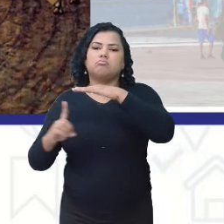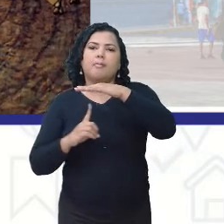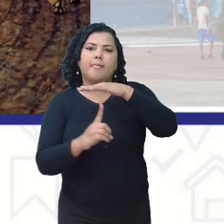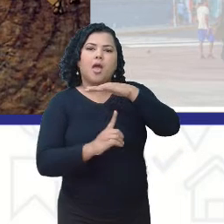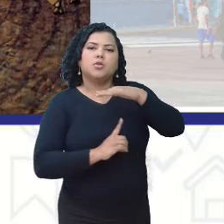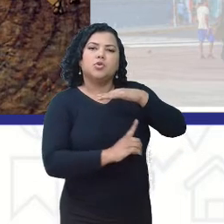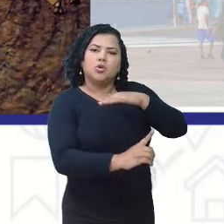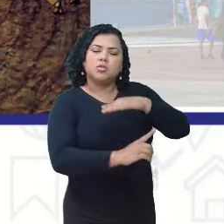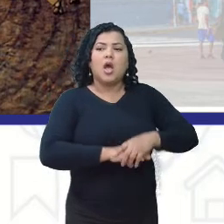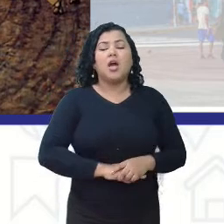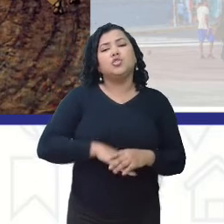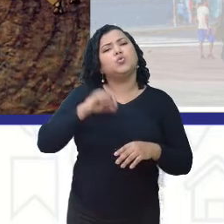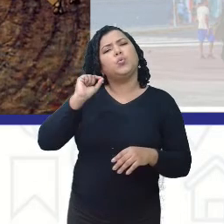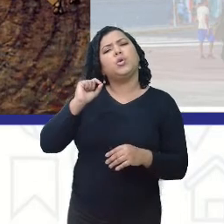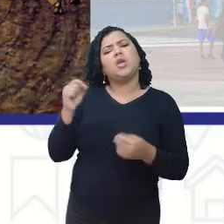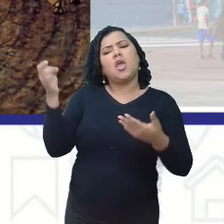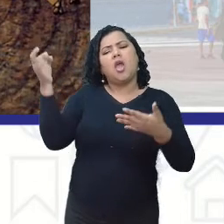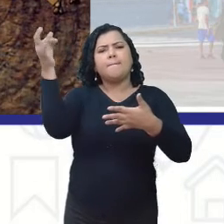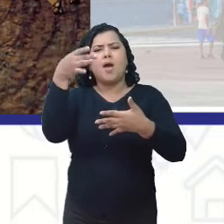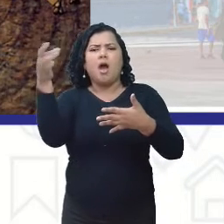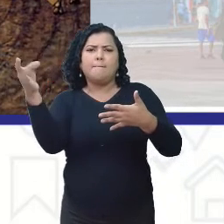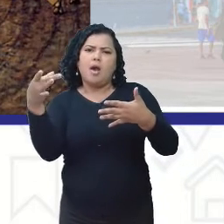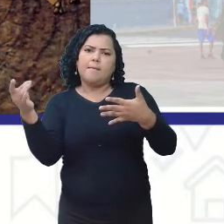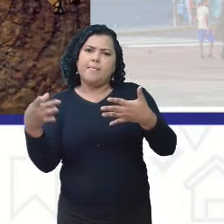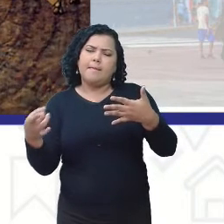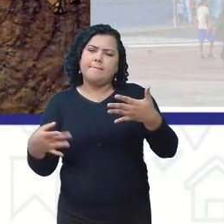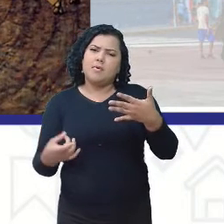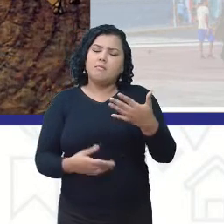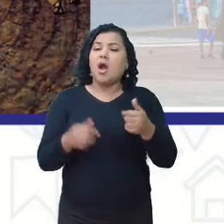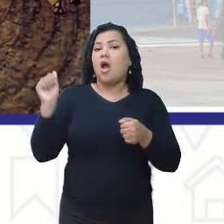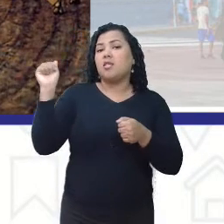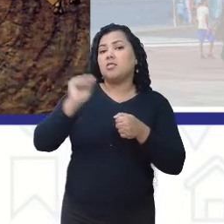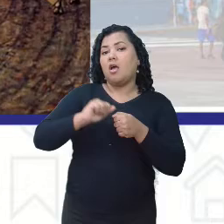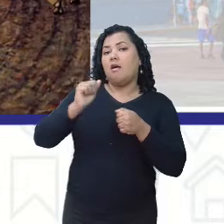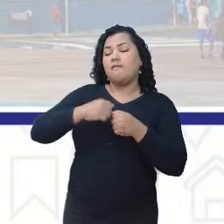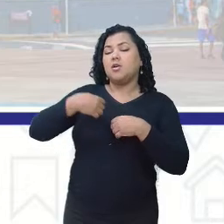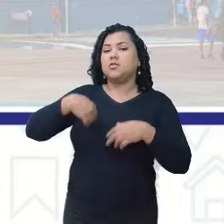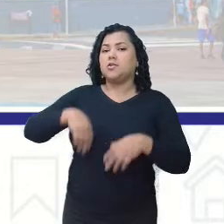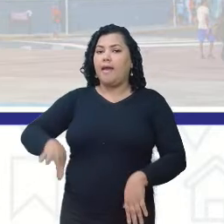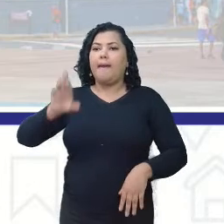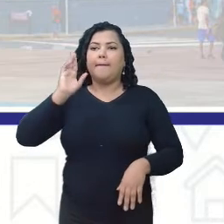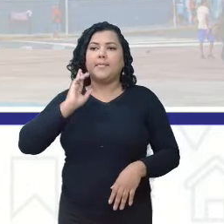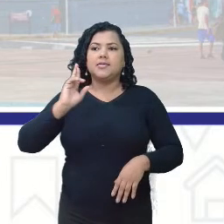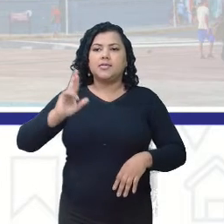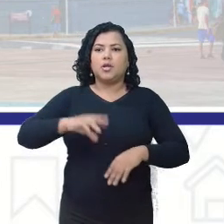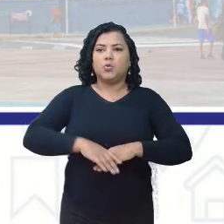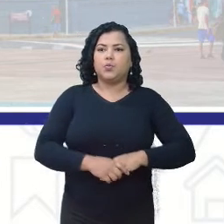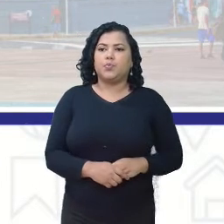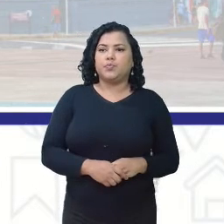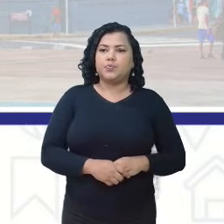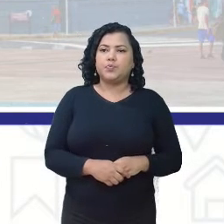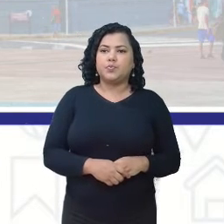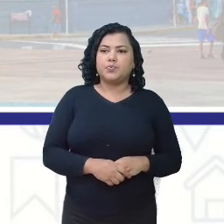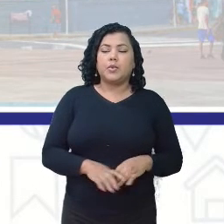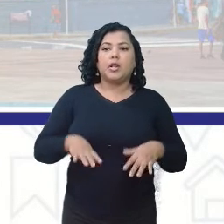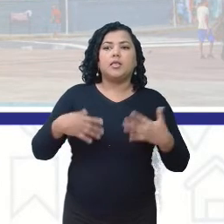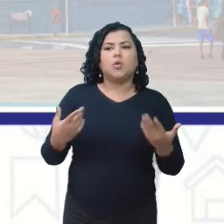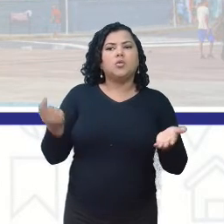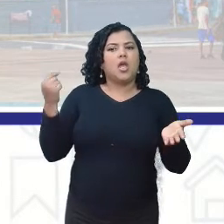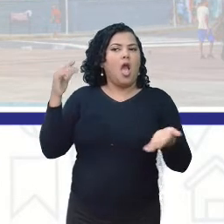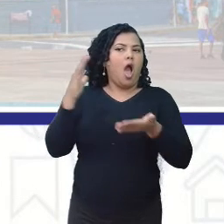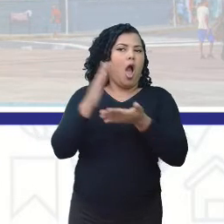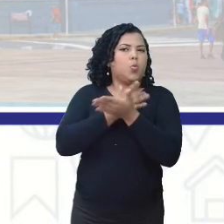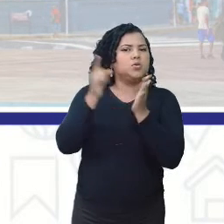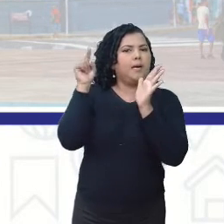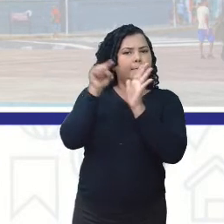nessa imagem e o que é que cada um ou cada uma desses personagens representa. Então, eu coloquei algumas questões. Né? O